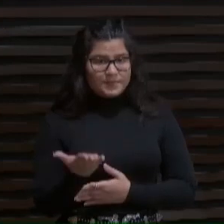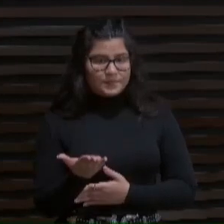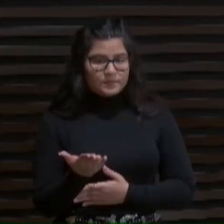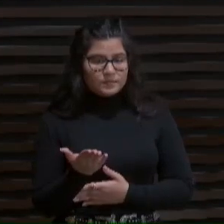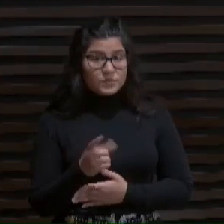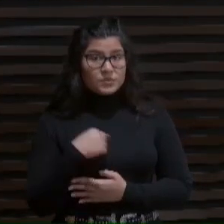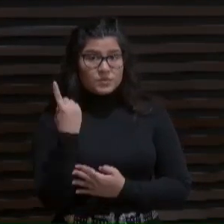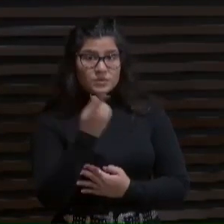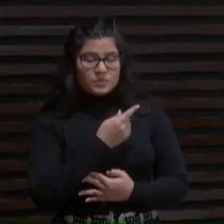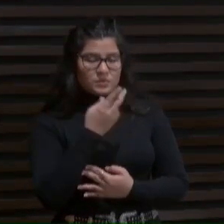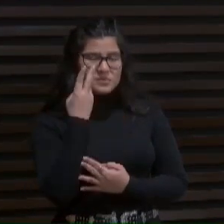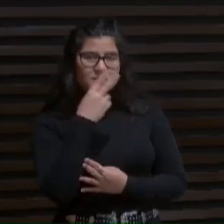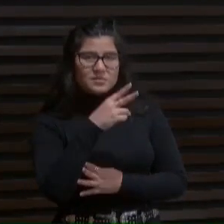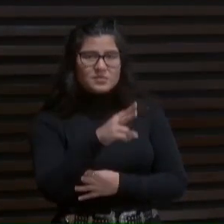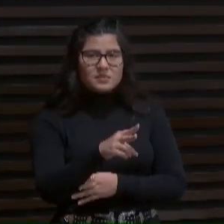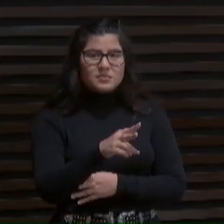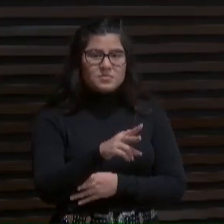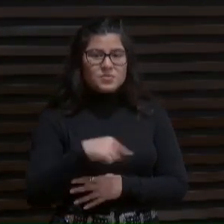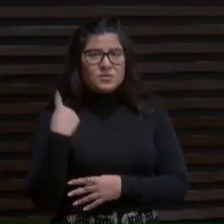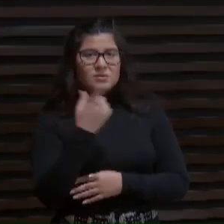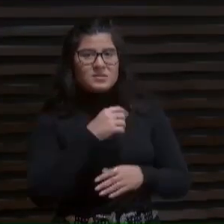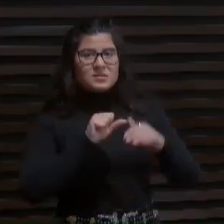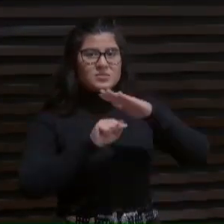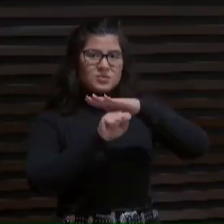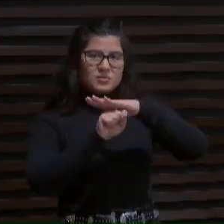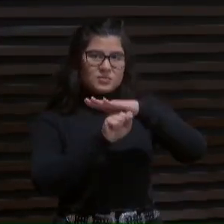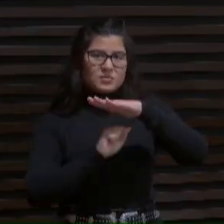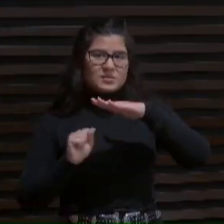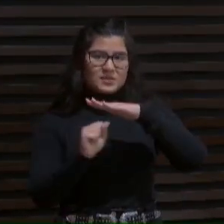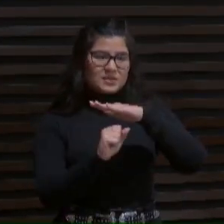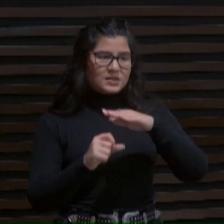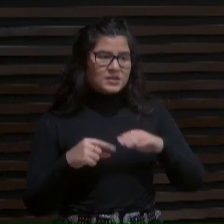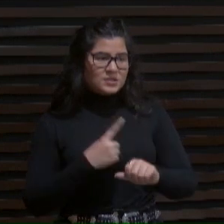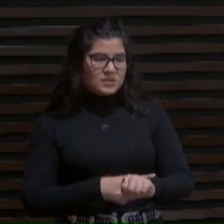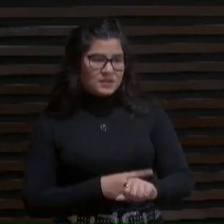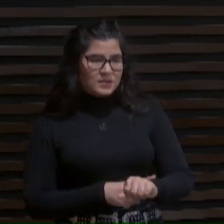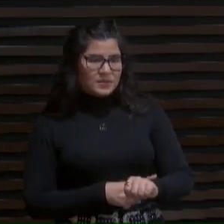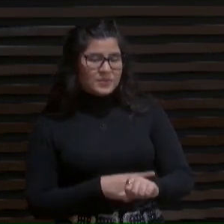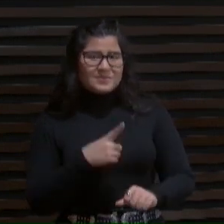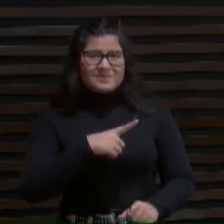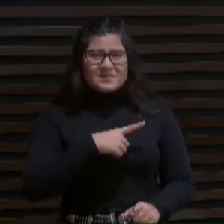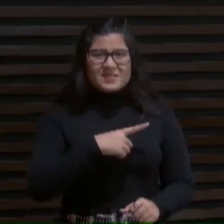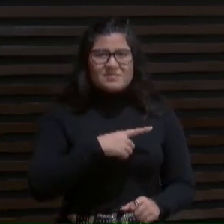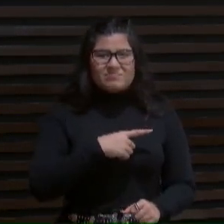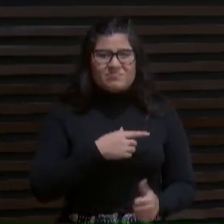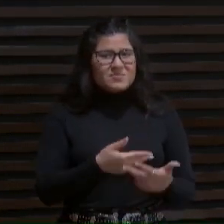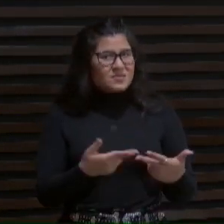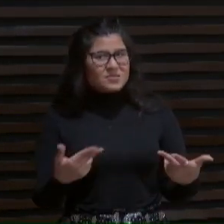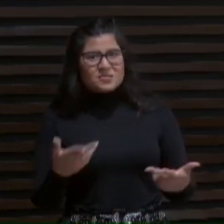quando nós olhamos para a nossa sociedade hoje em dia, para o nosso tempo, existem muitos males que nos cercam,